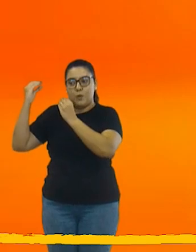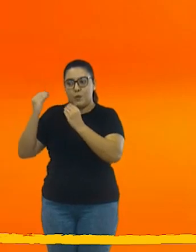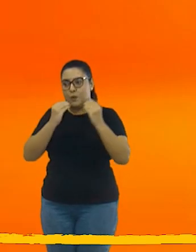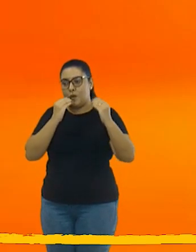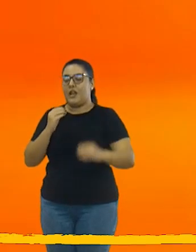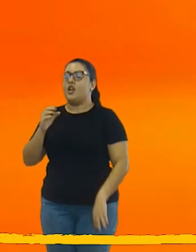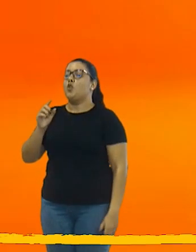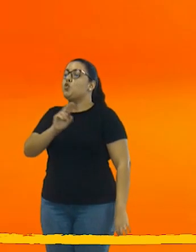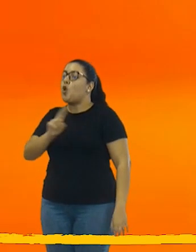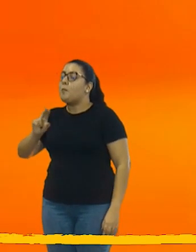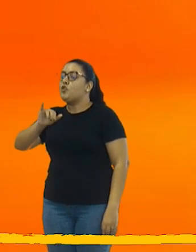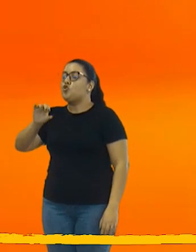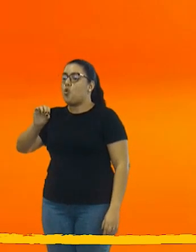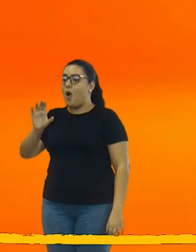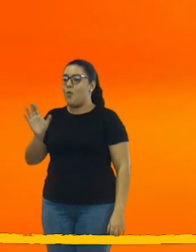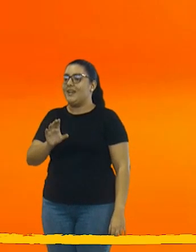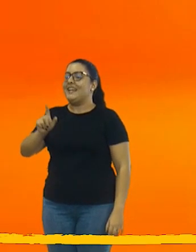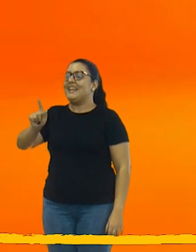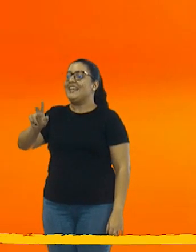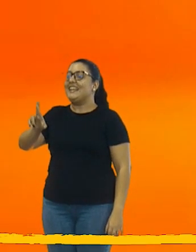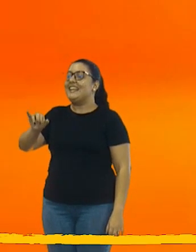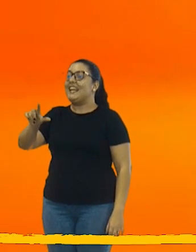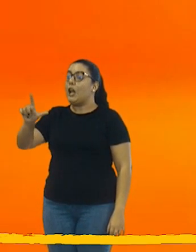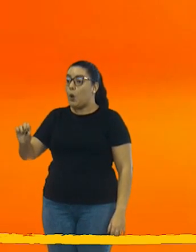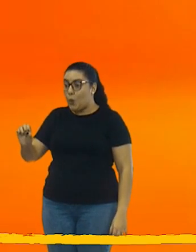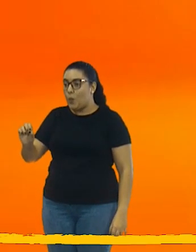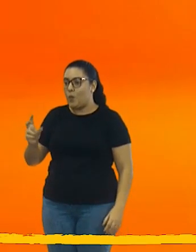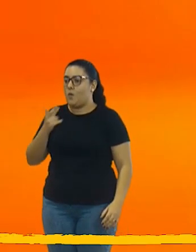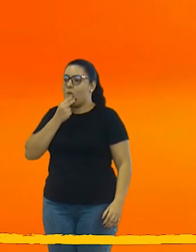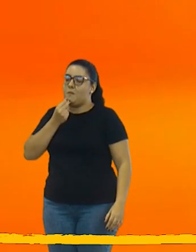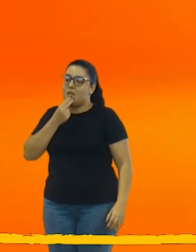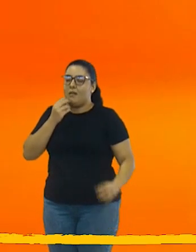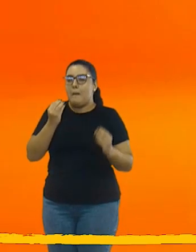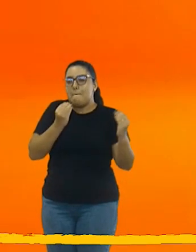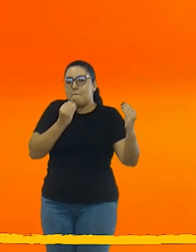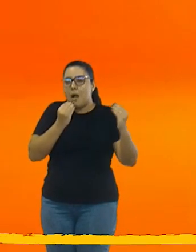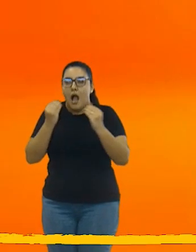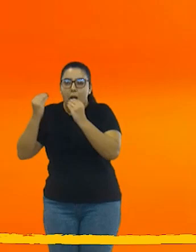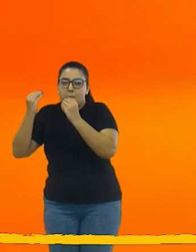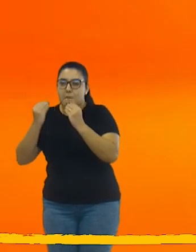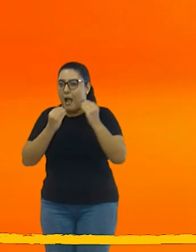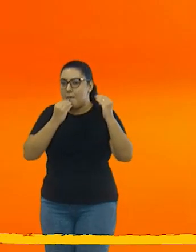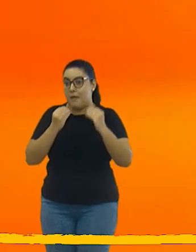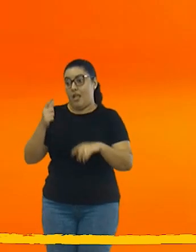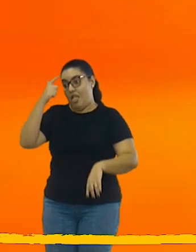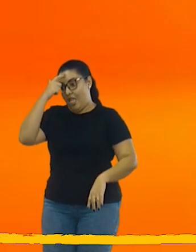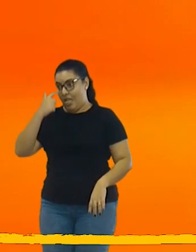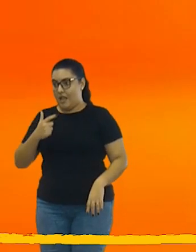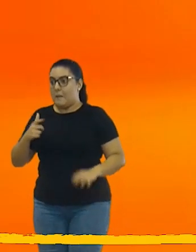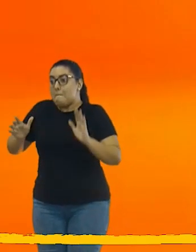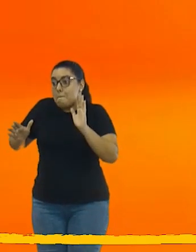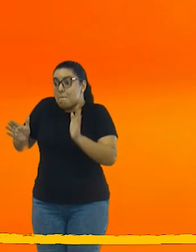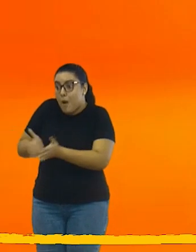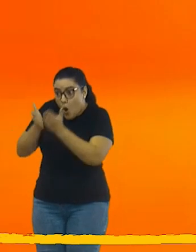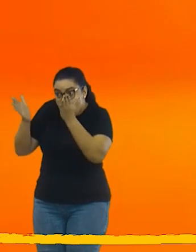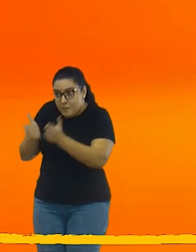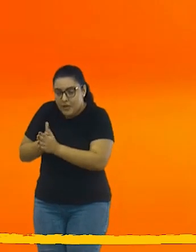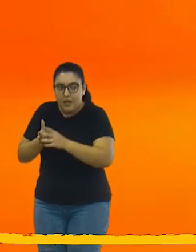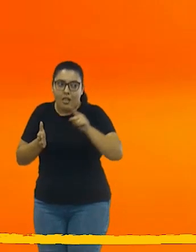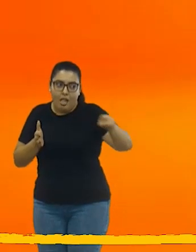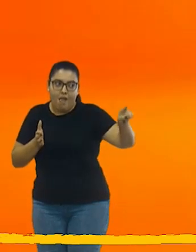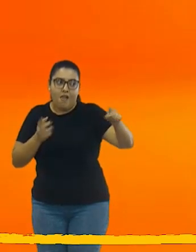de um gato que descome dinheiro. Enfrentando os homens do dinheiro, não é? Enfrentando